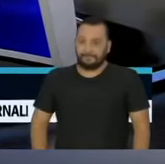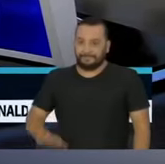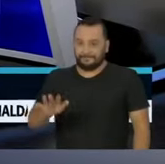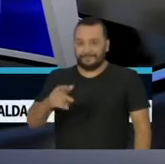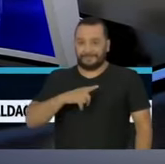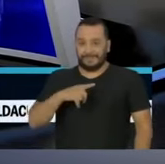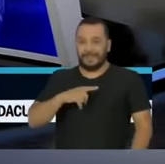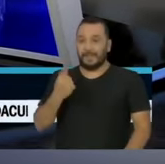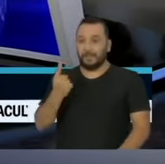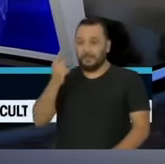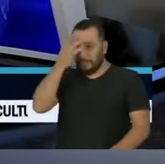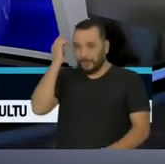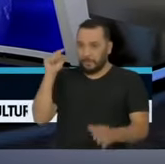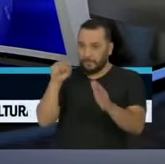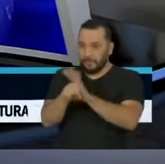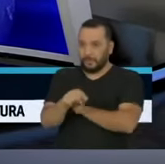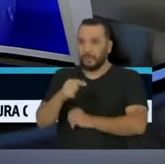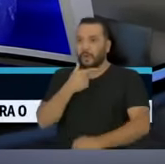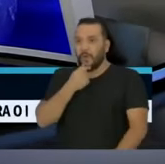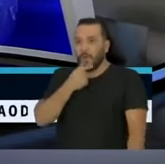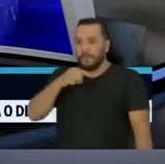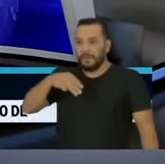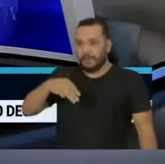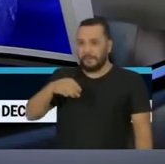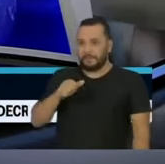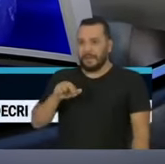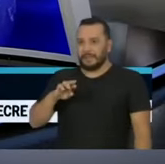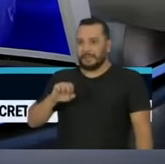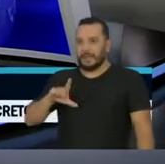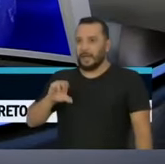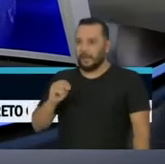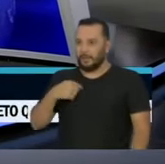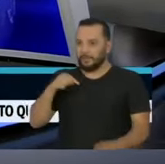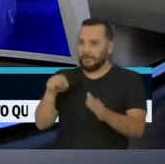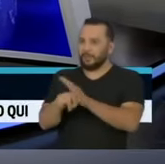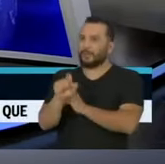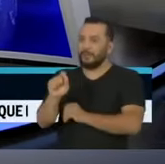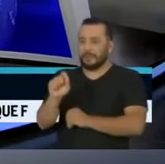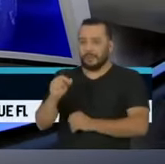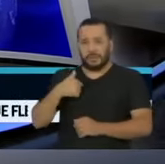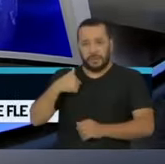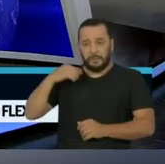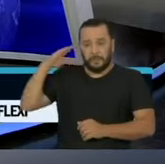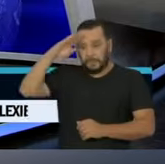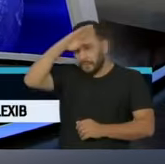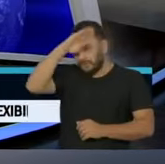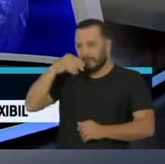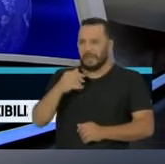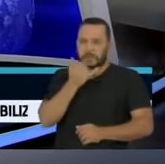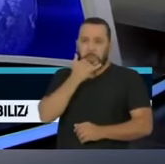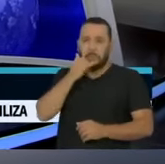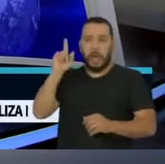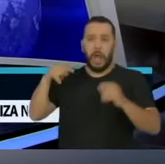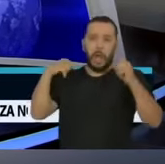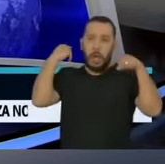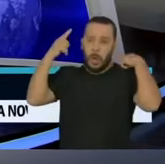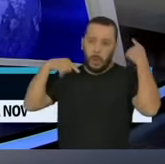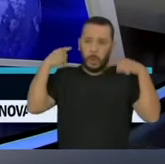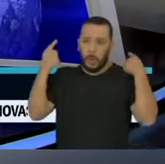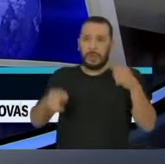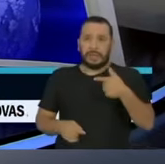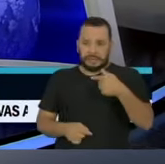por que a pergunta de um telespectador chamado marcelo percival ele diz o seguinte segundo bolsonaro é uma neurose setenta por cento